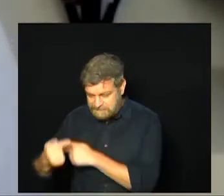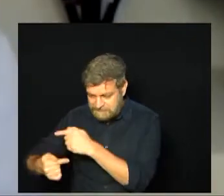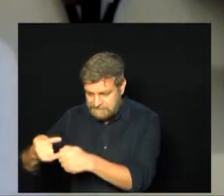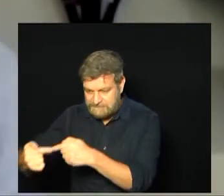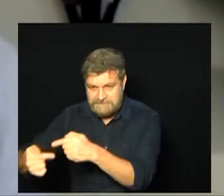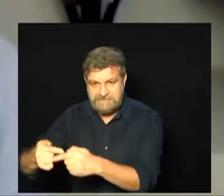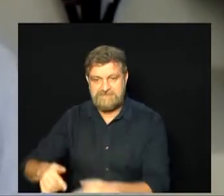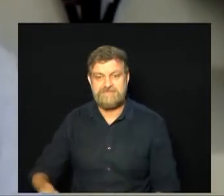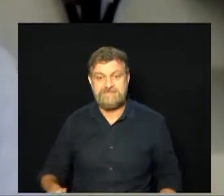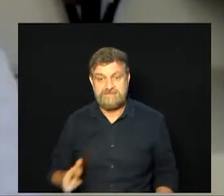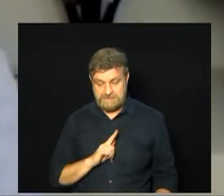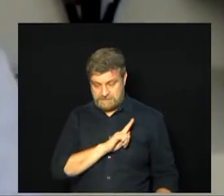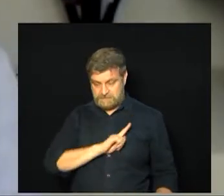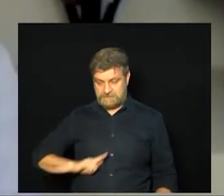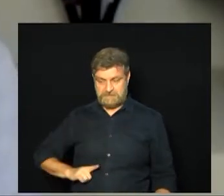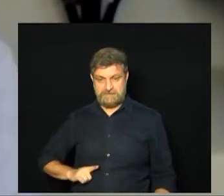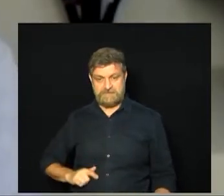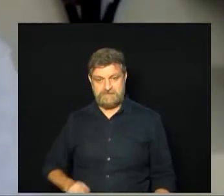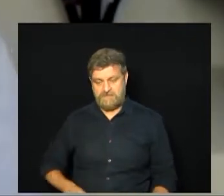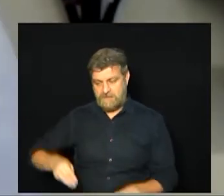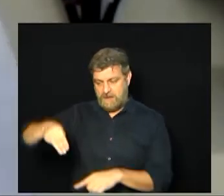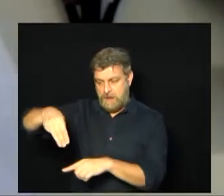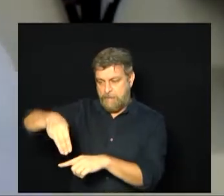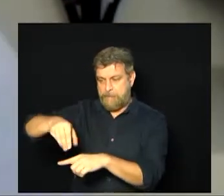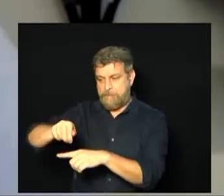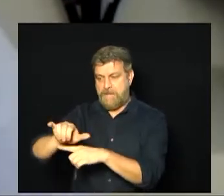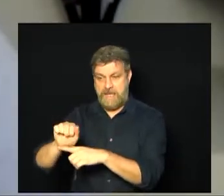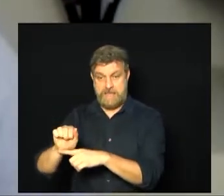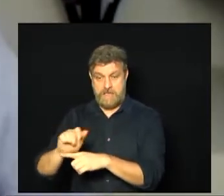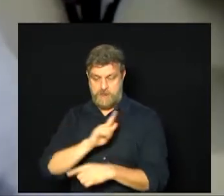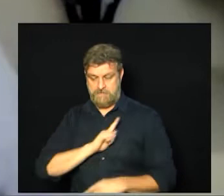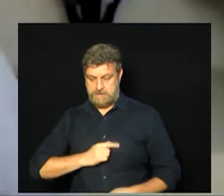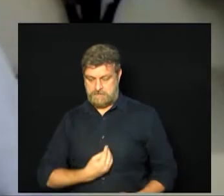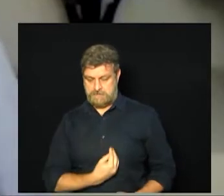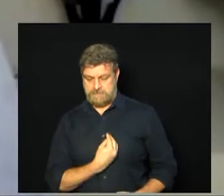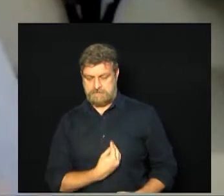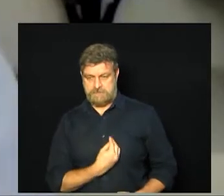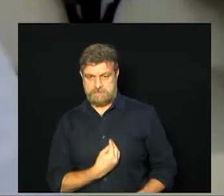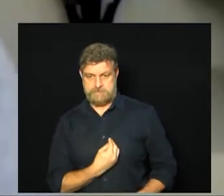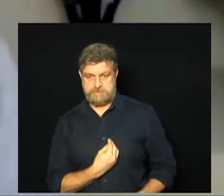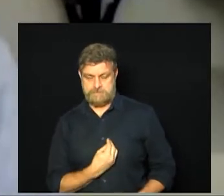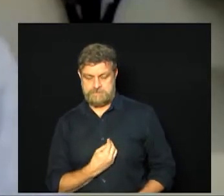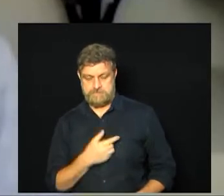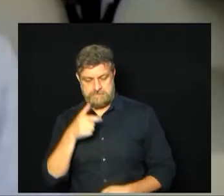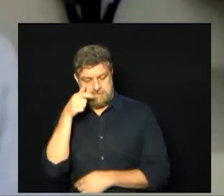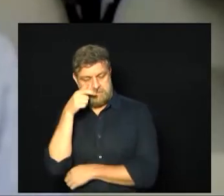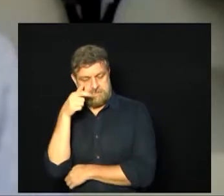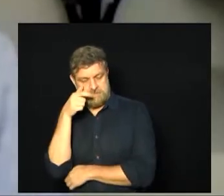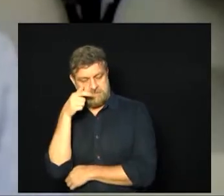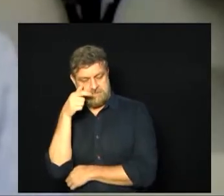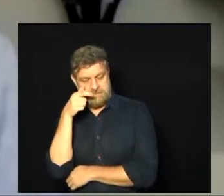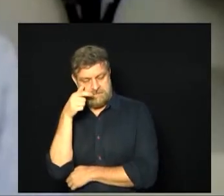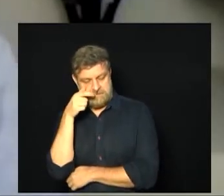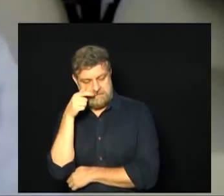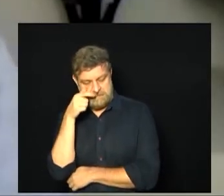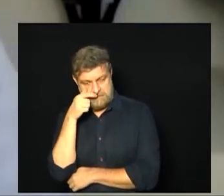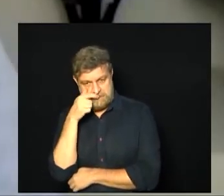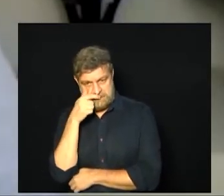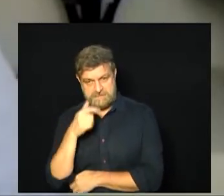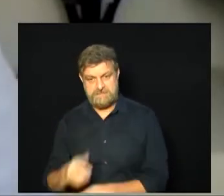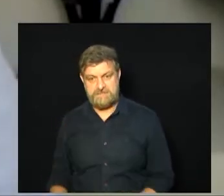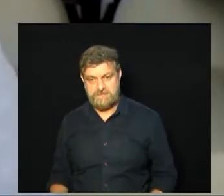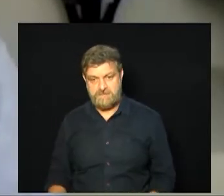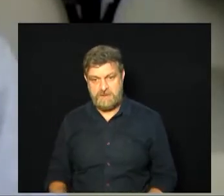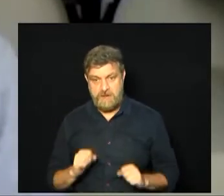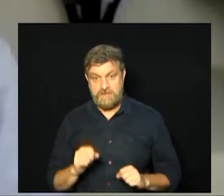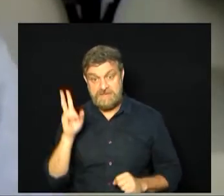Agripino, né, Maia. Uhum. O João Agripino Maia estava lá, estava o staff todo presenciando esse jogo, que poderia ser